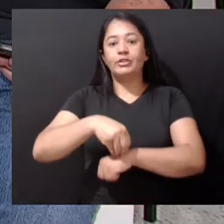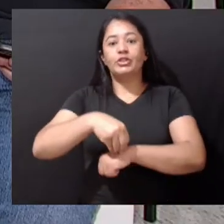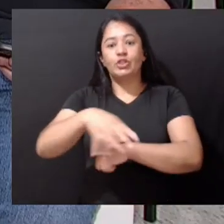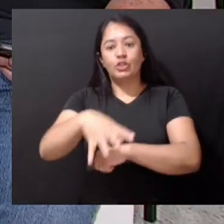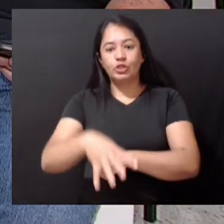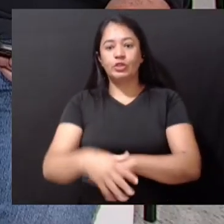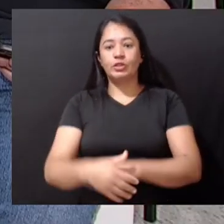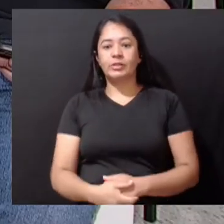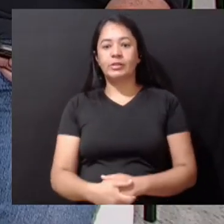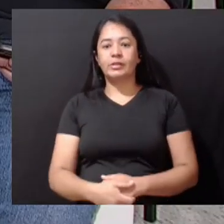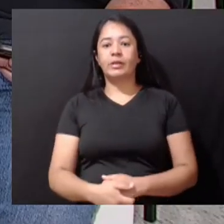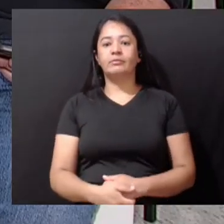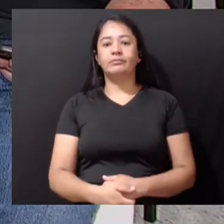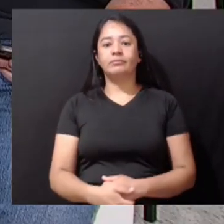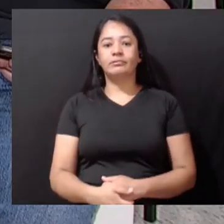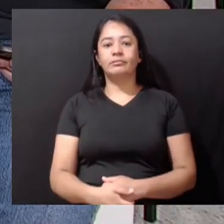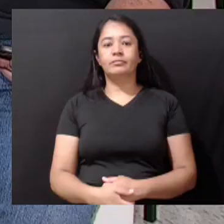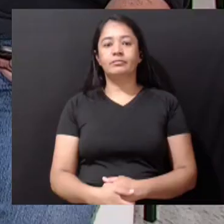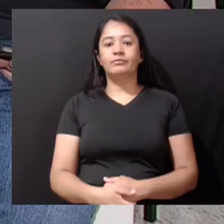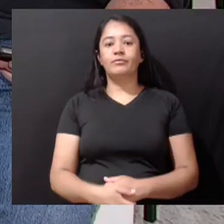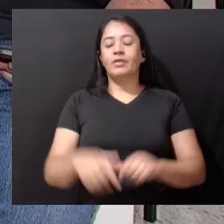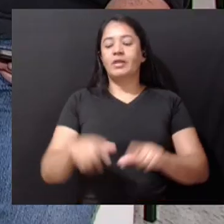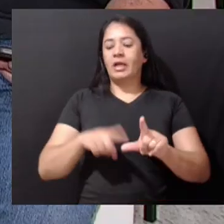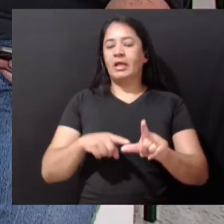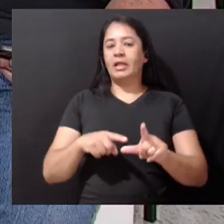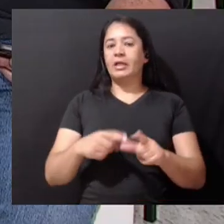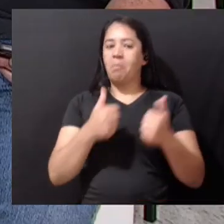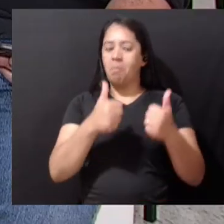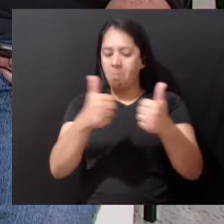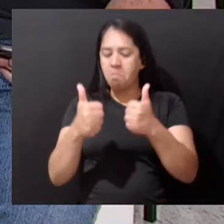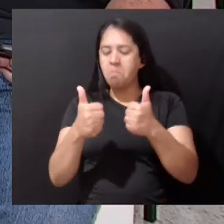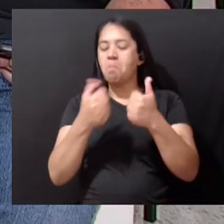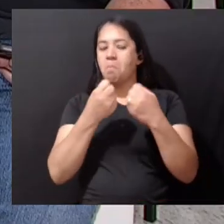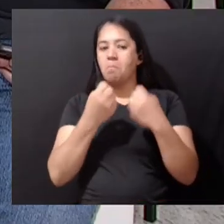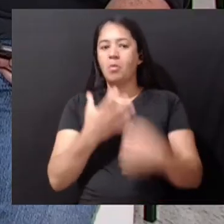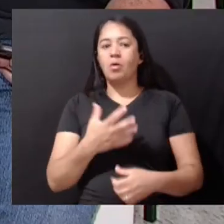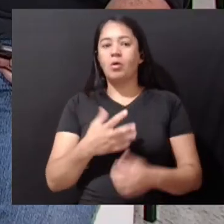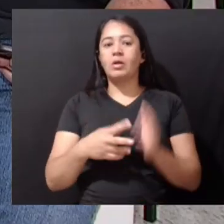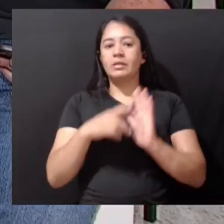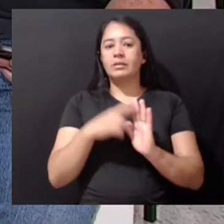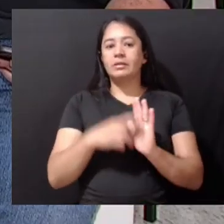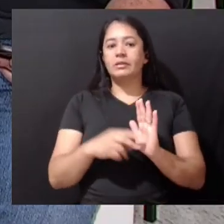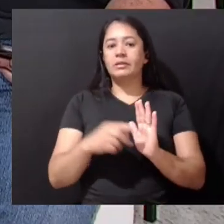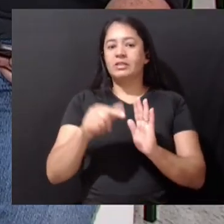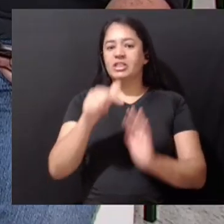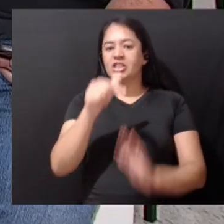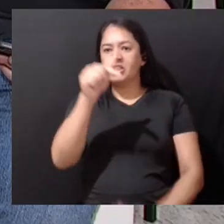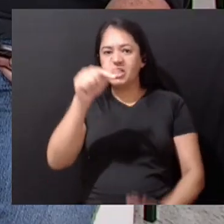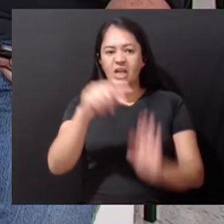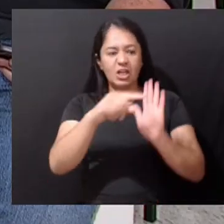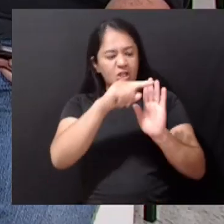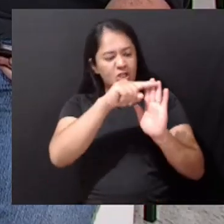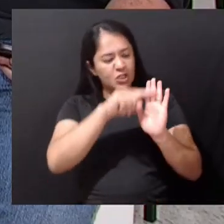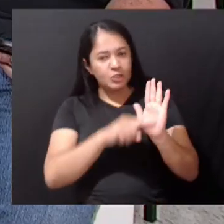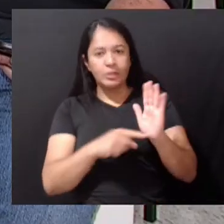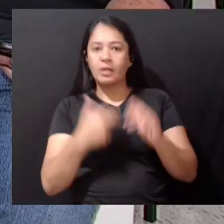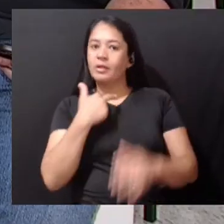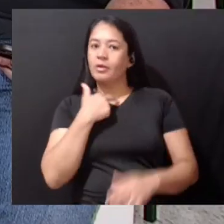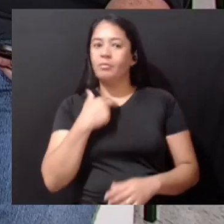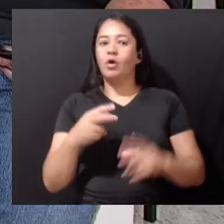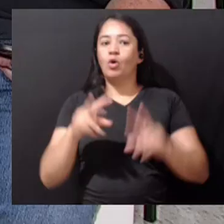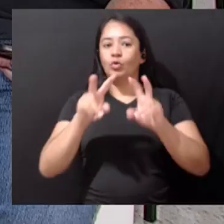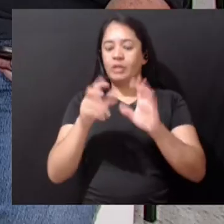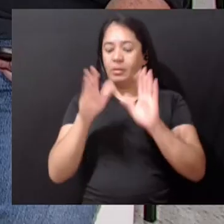diferença. Então, letra ilegível, uma redação com menos de 7 linhas, não pode fugir do tema, então ele tem que estar bem atento